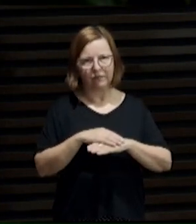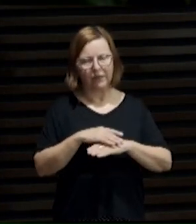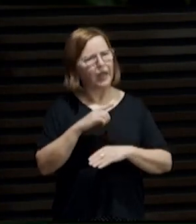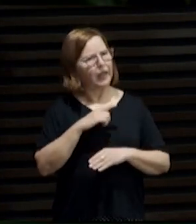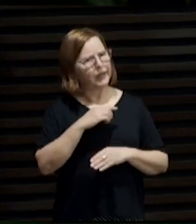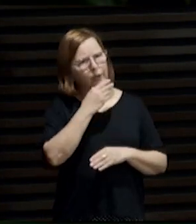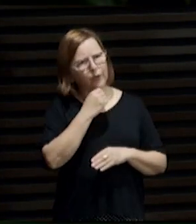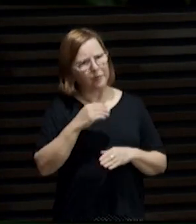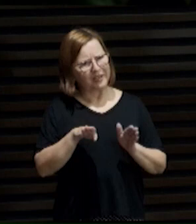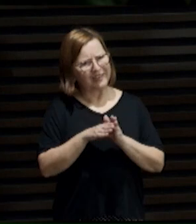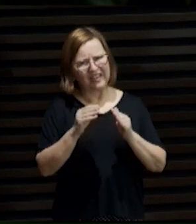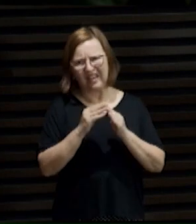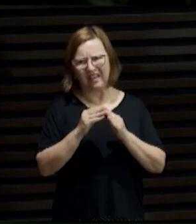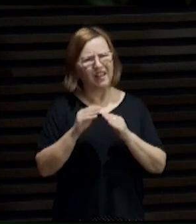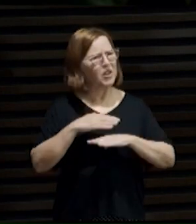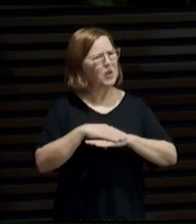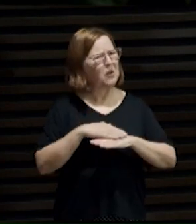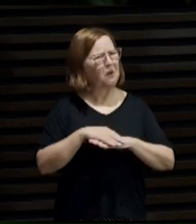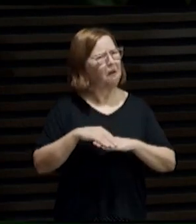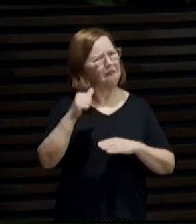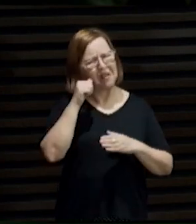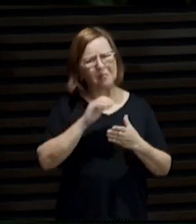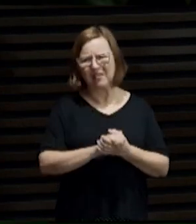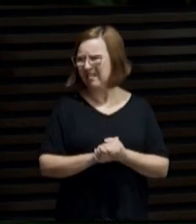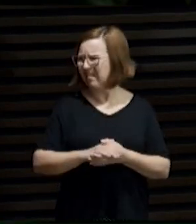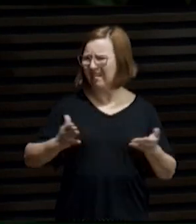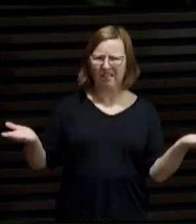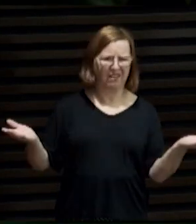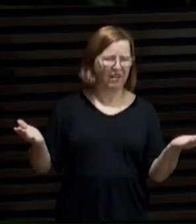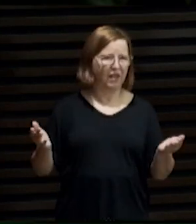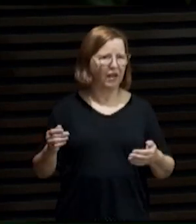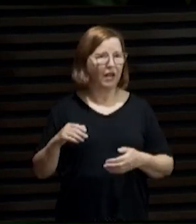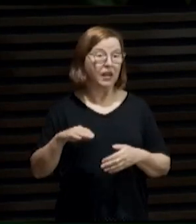esposas, não podem orientá-las. Então ela é uma videira que sai crescendo para todo lado.